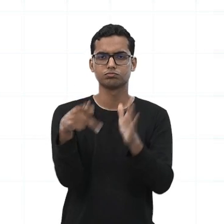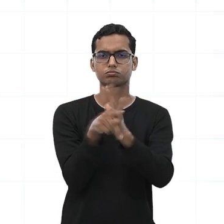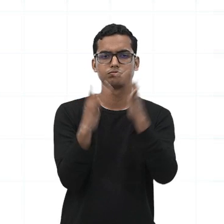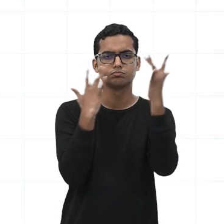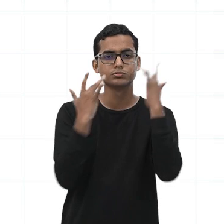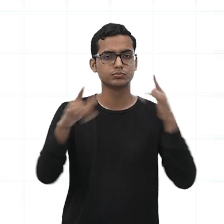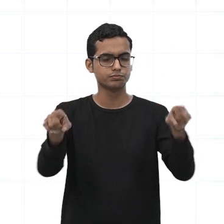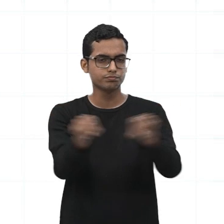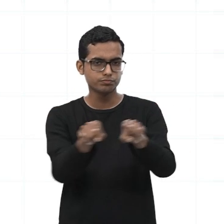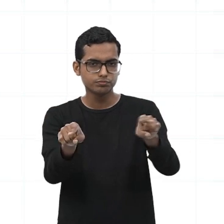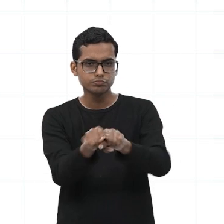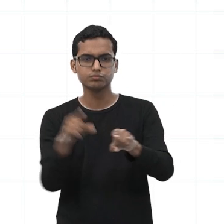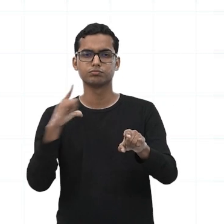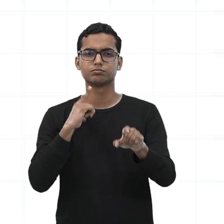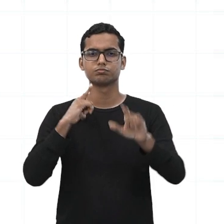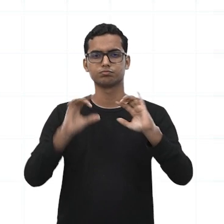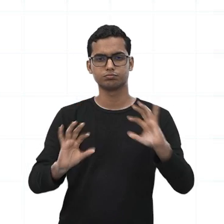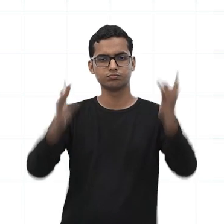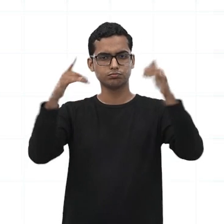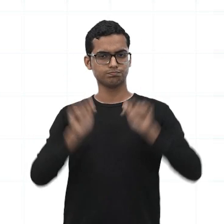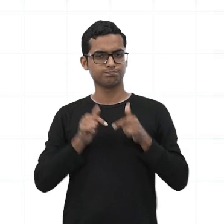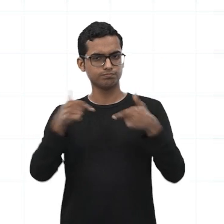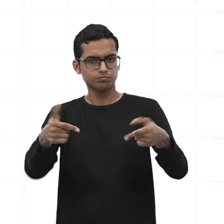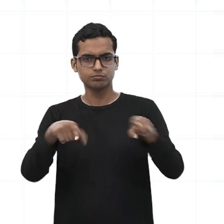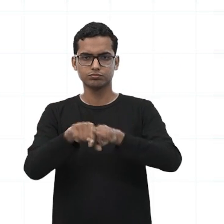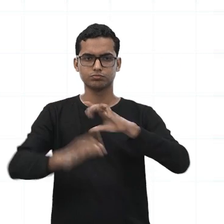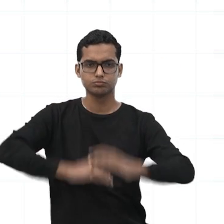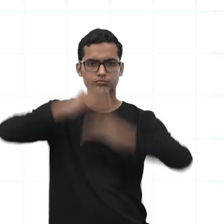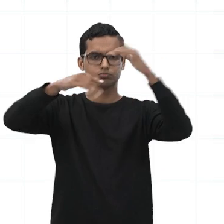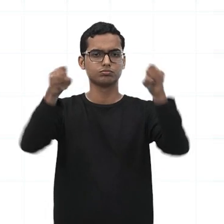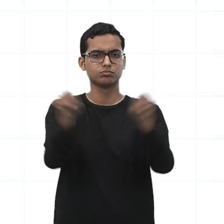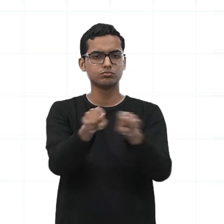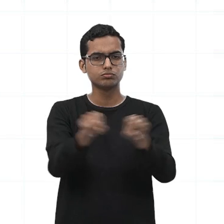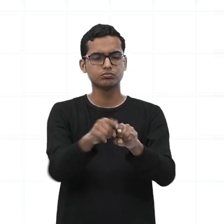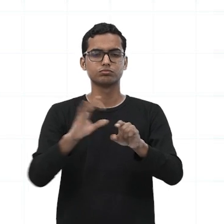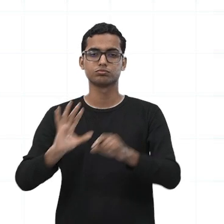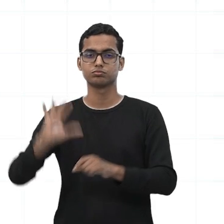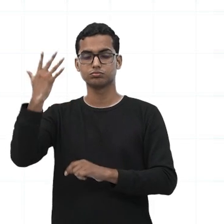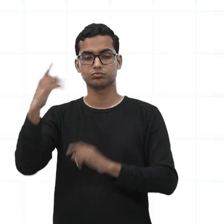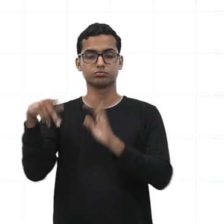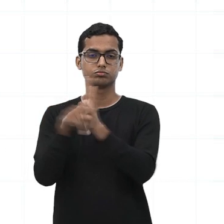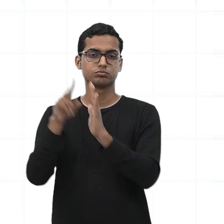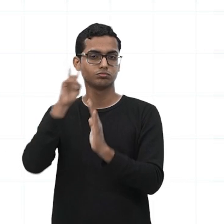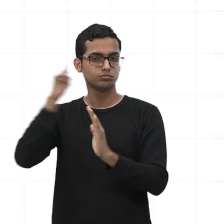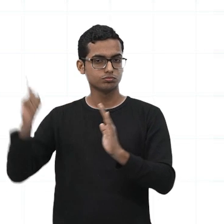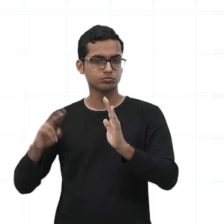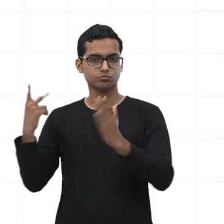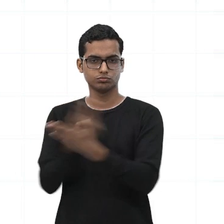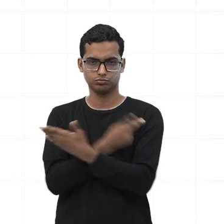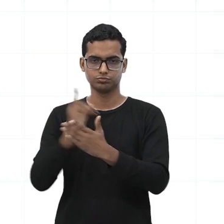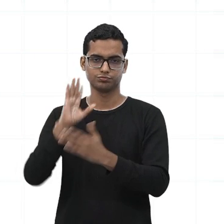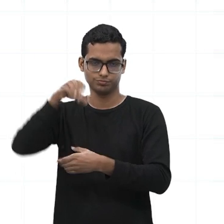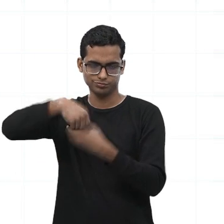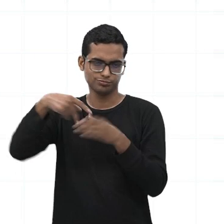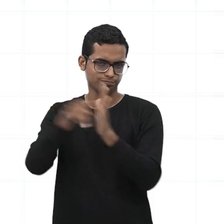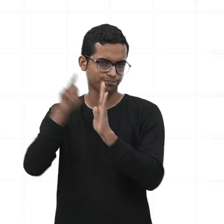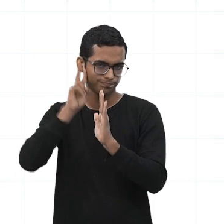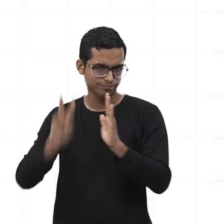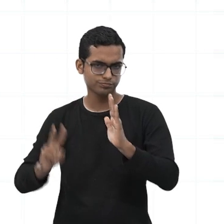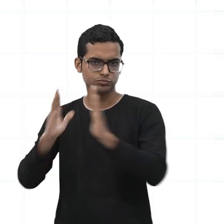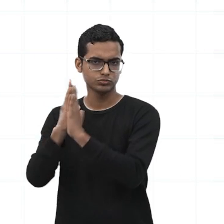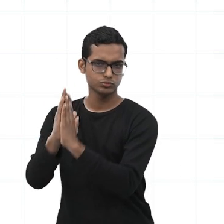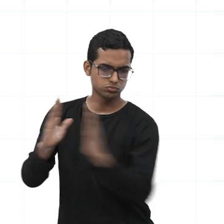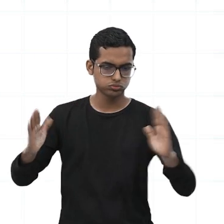teatral. Ele engloba os eventos, as ações e desenvolvimentos que ocorrem ao longo da história, desde